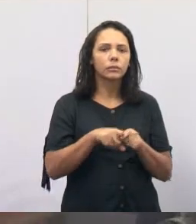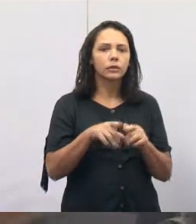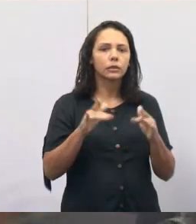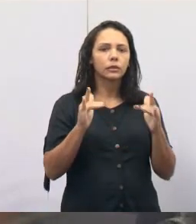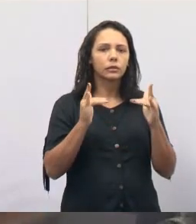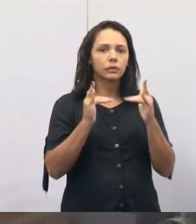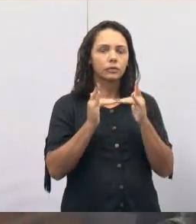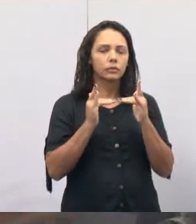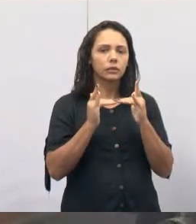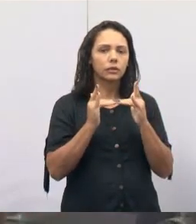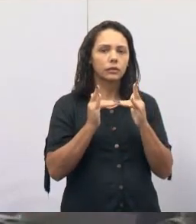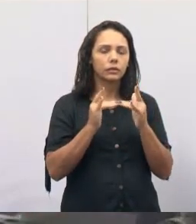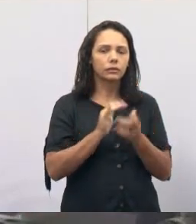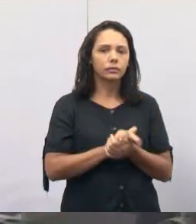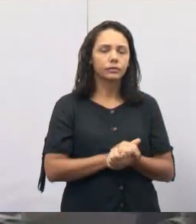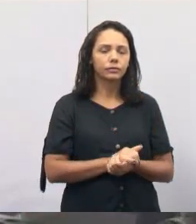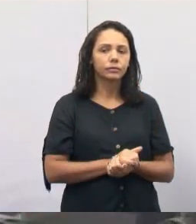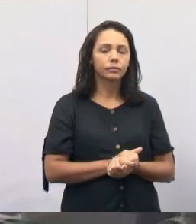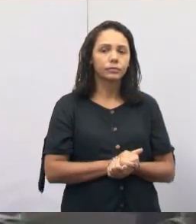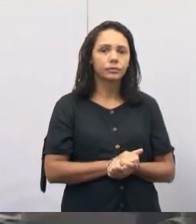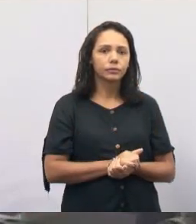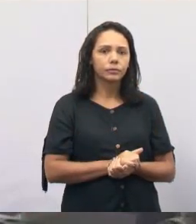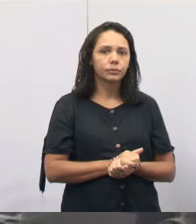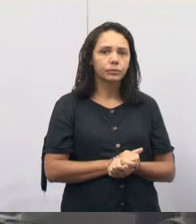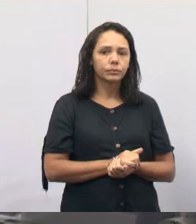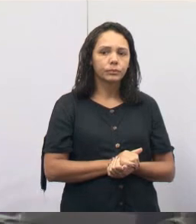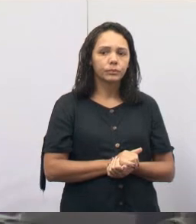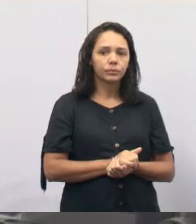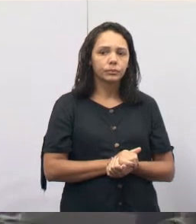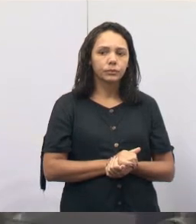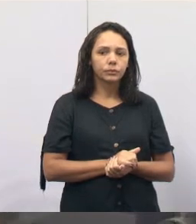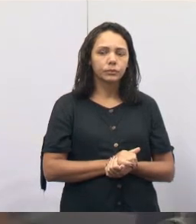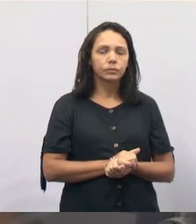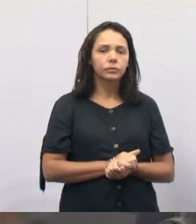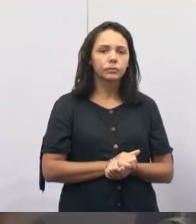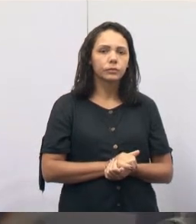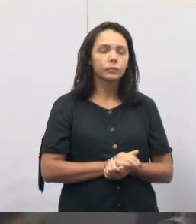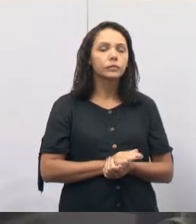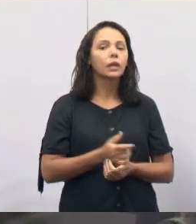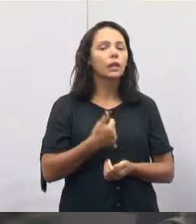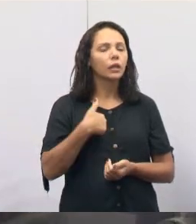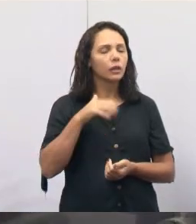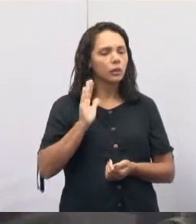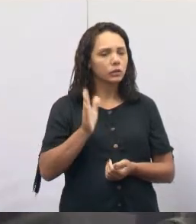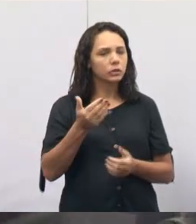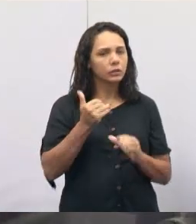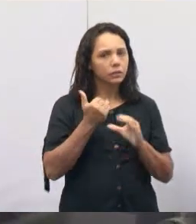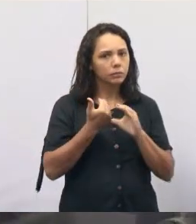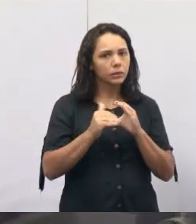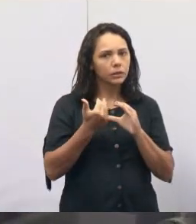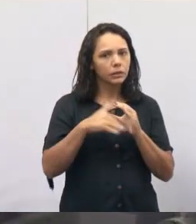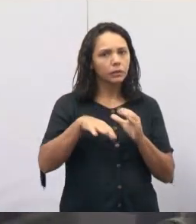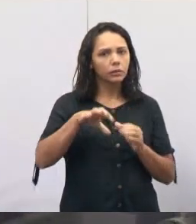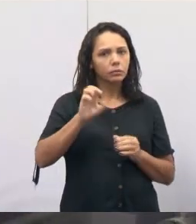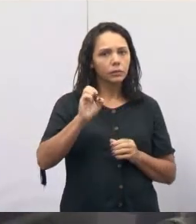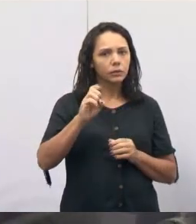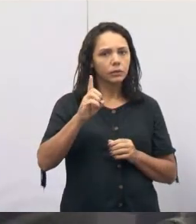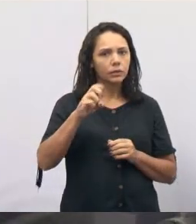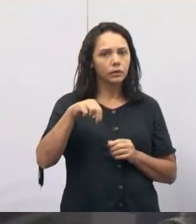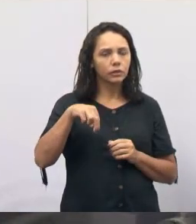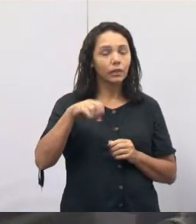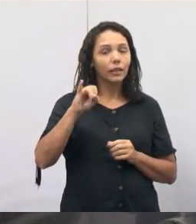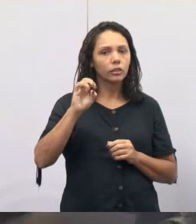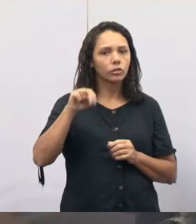Parece que até fica perto de um velório. E já mandei pro Edinho, nada foi feito